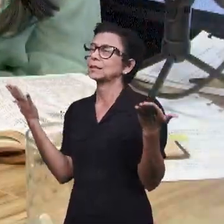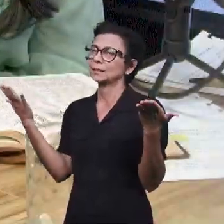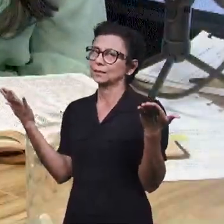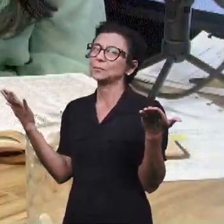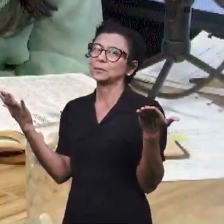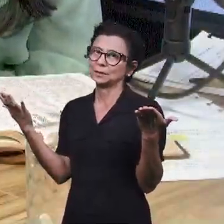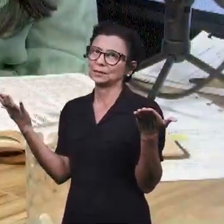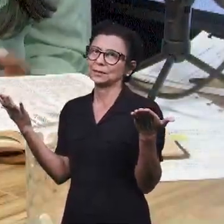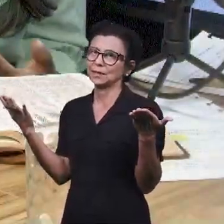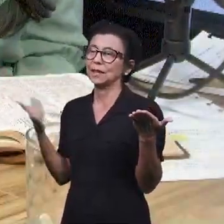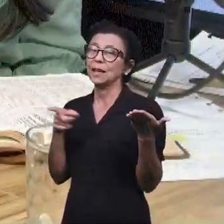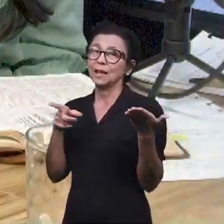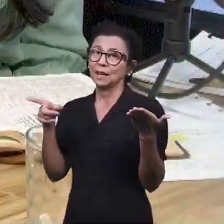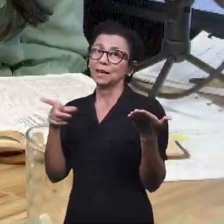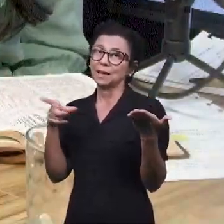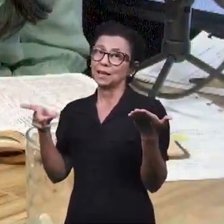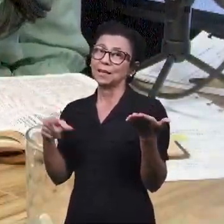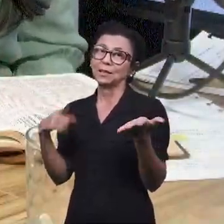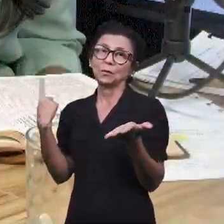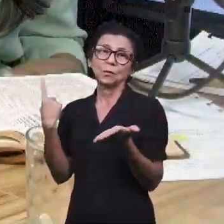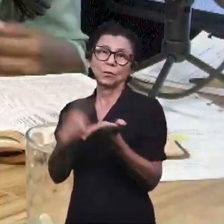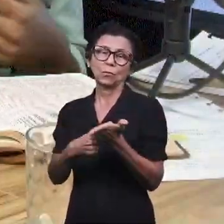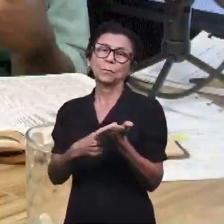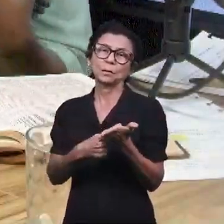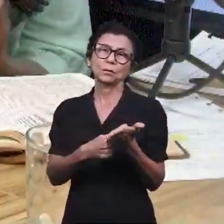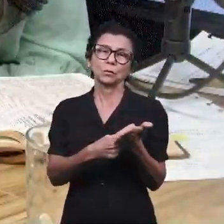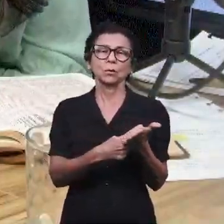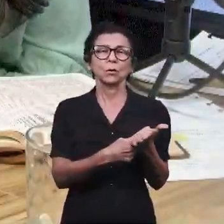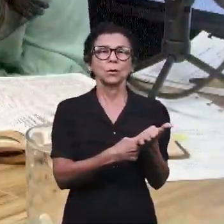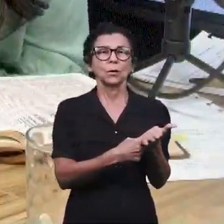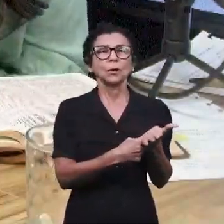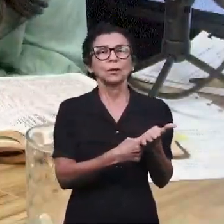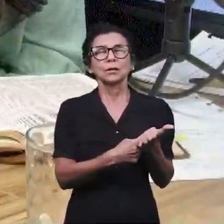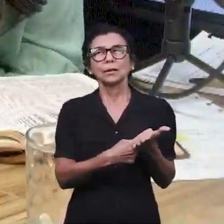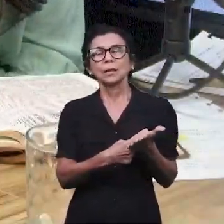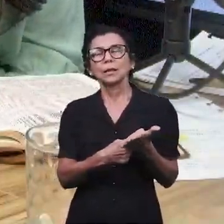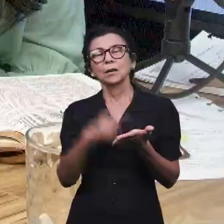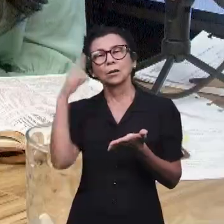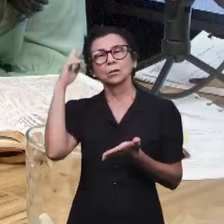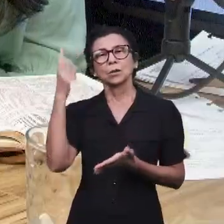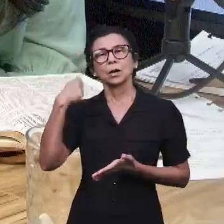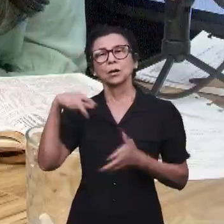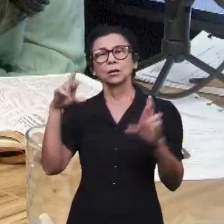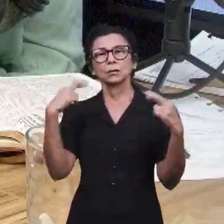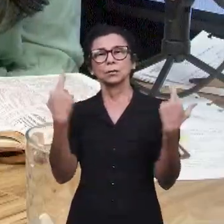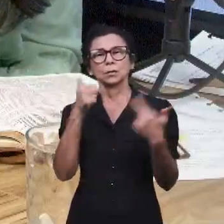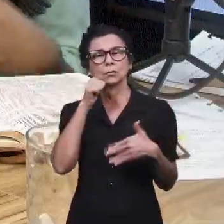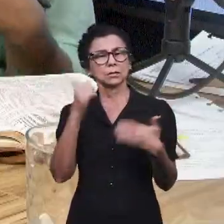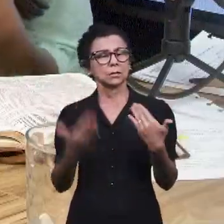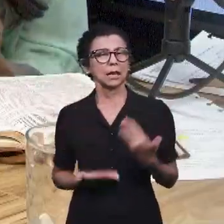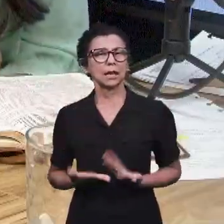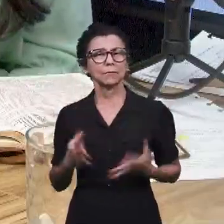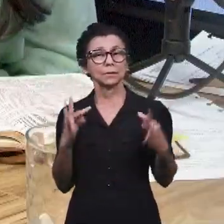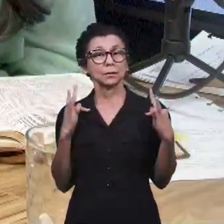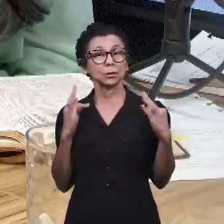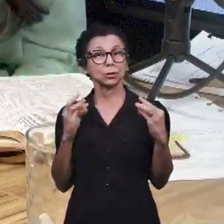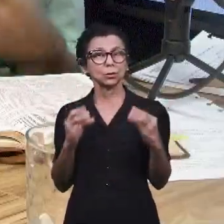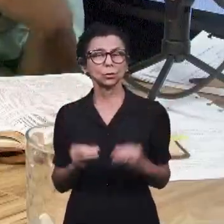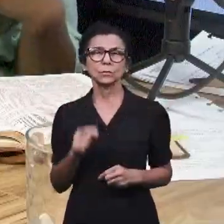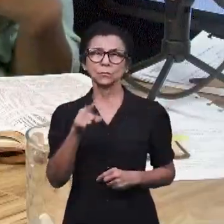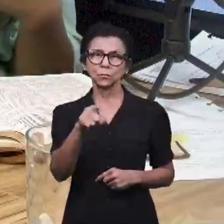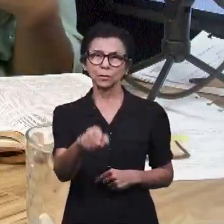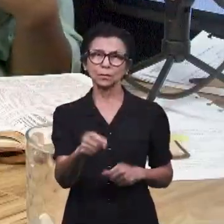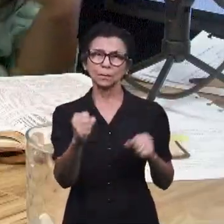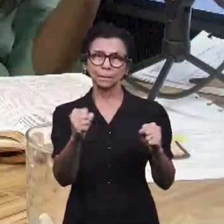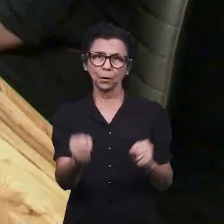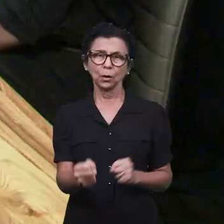o Marcos falou, ele fez um concerto com o Senhor de ir a todas as reuniões de senhoras. Você também pode fazer, nós